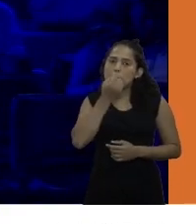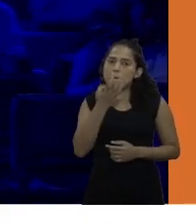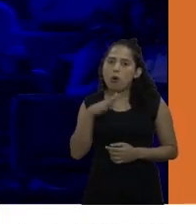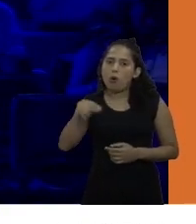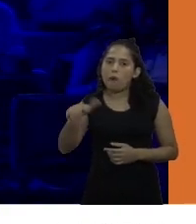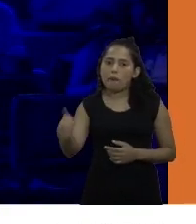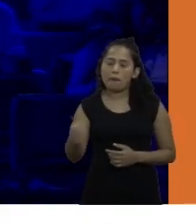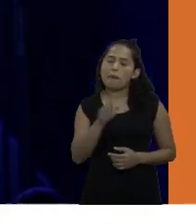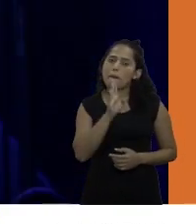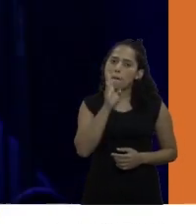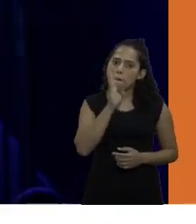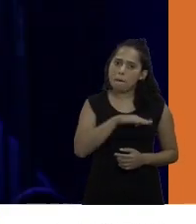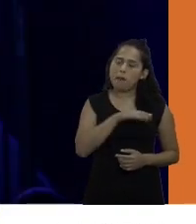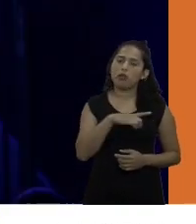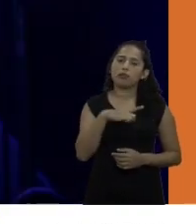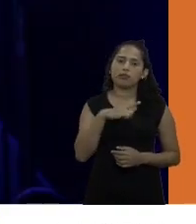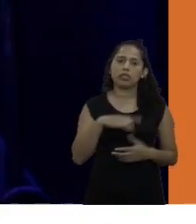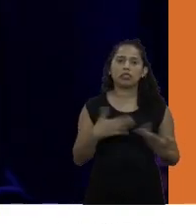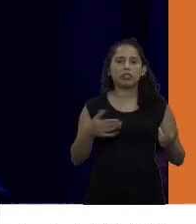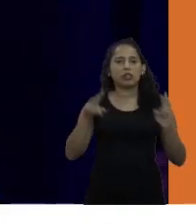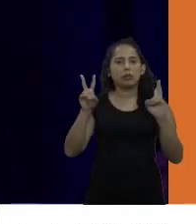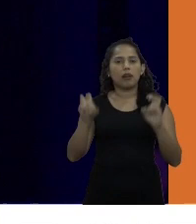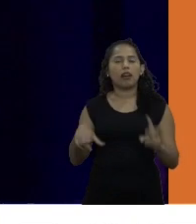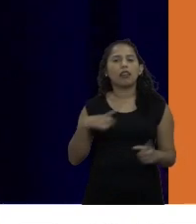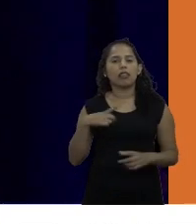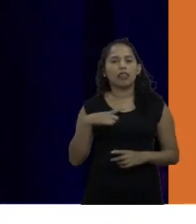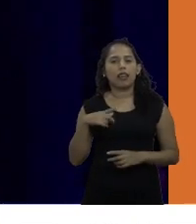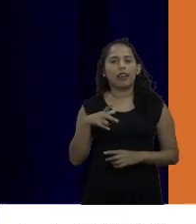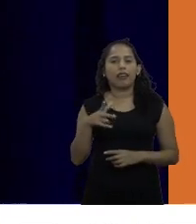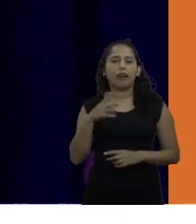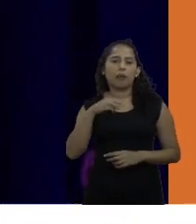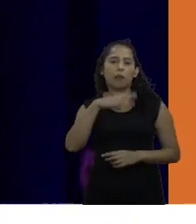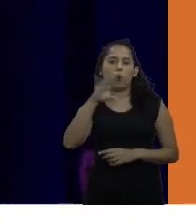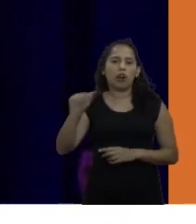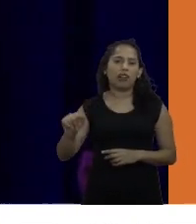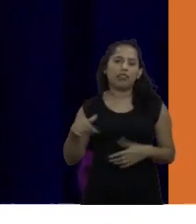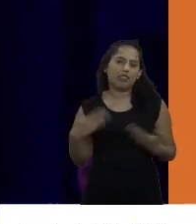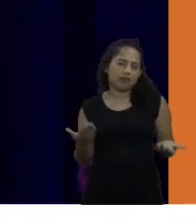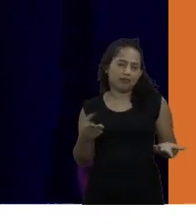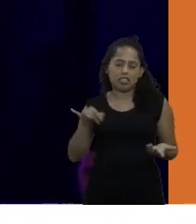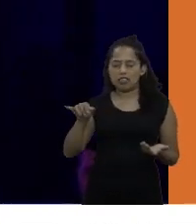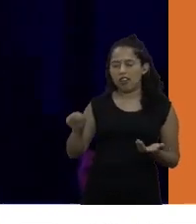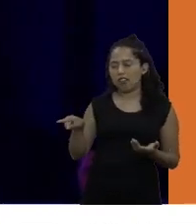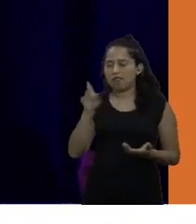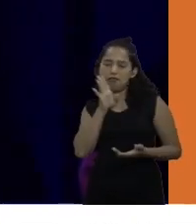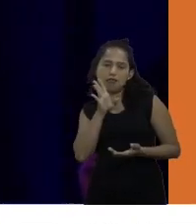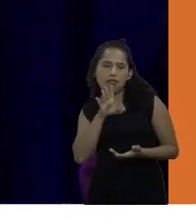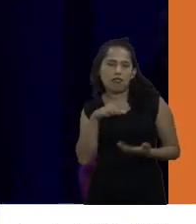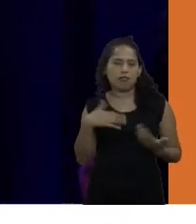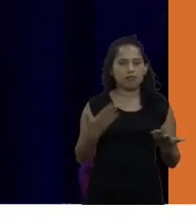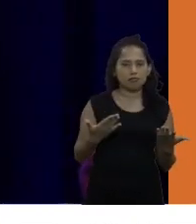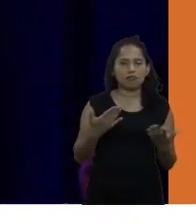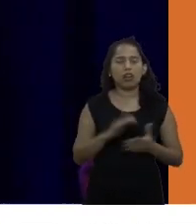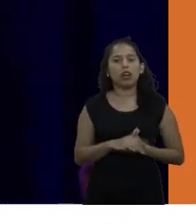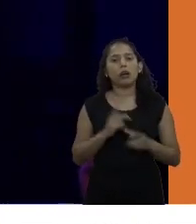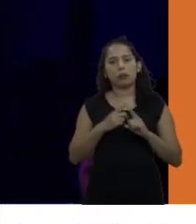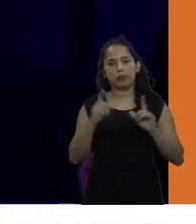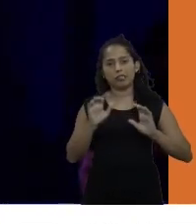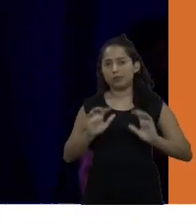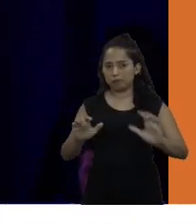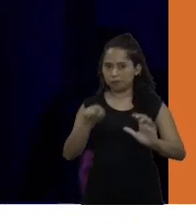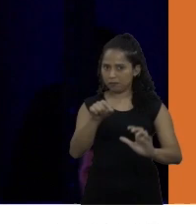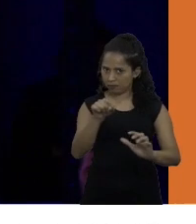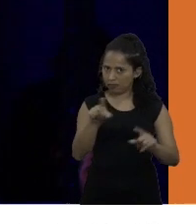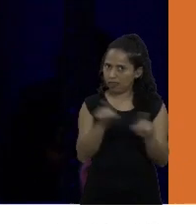empolga muito com os temas que são fashion, né? Falar de inteligência artificial é fashion, é legal, é bacana. Mas os impactos